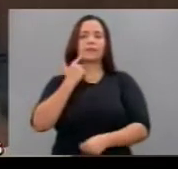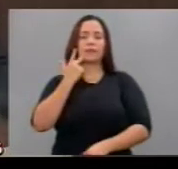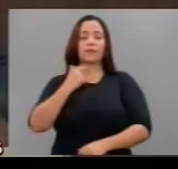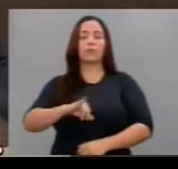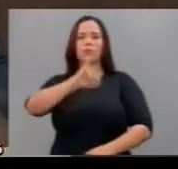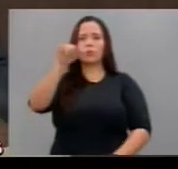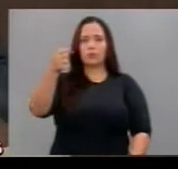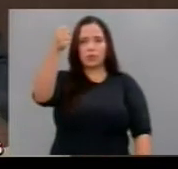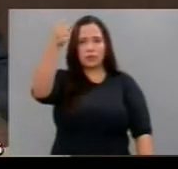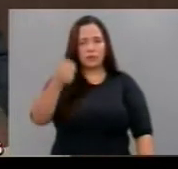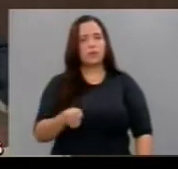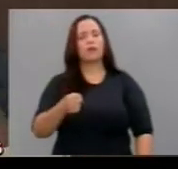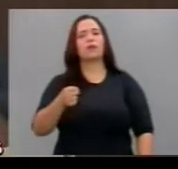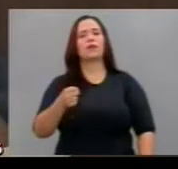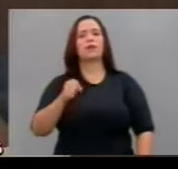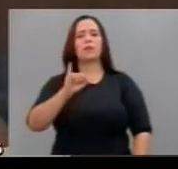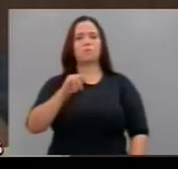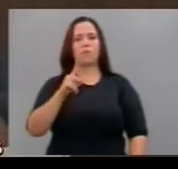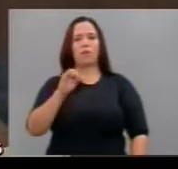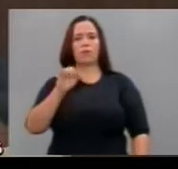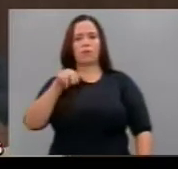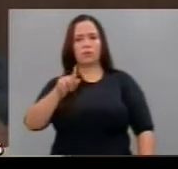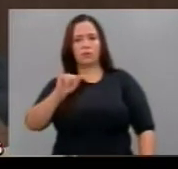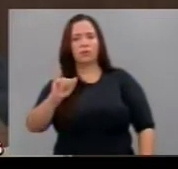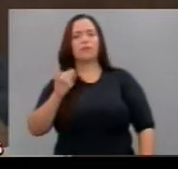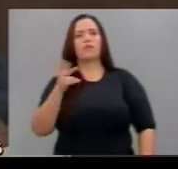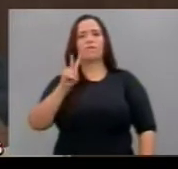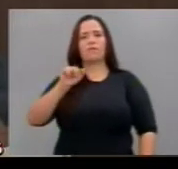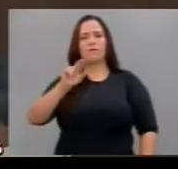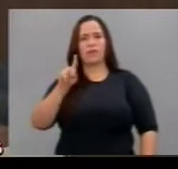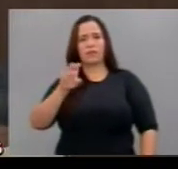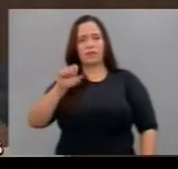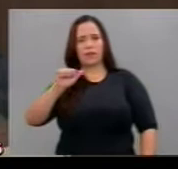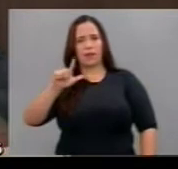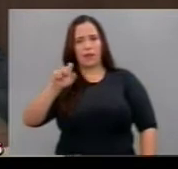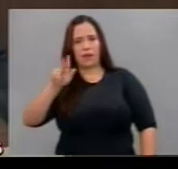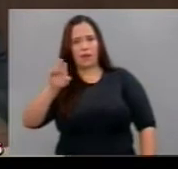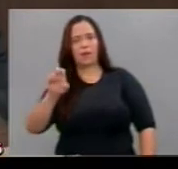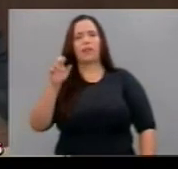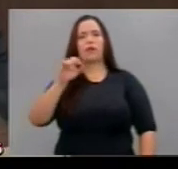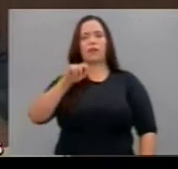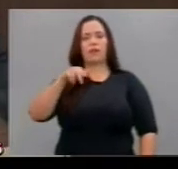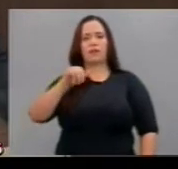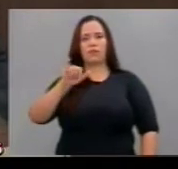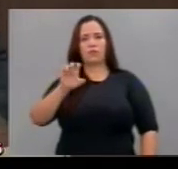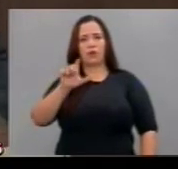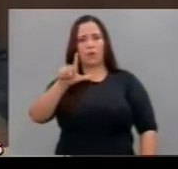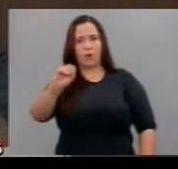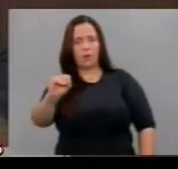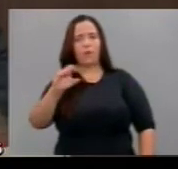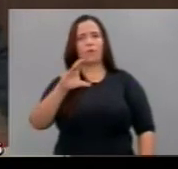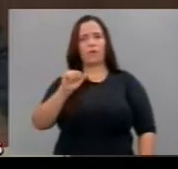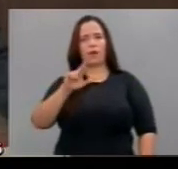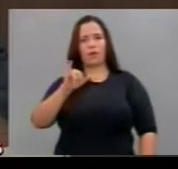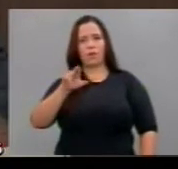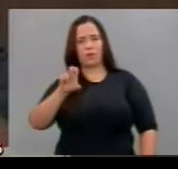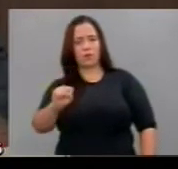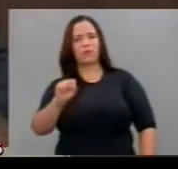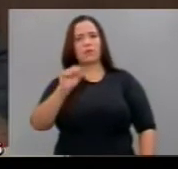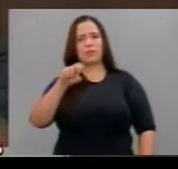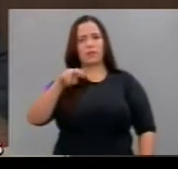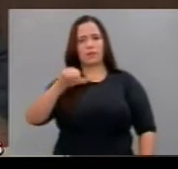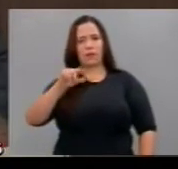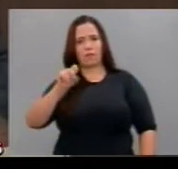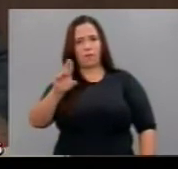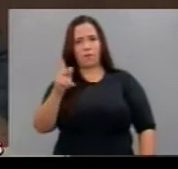do Norte, em Potengi, em Várzea Alegre, Quixelô, em Cariús, em Senador Pompeu,